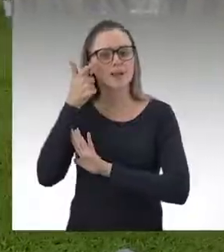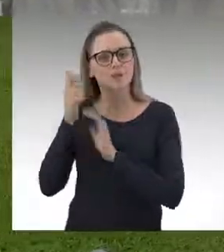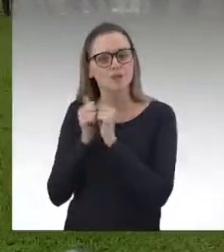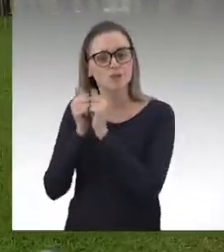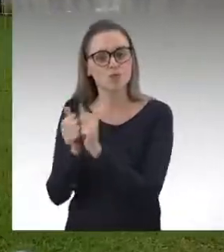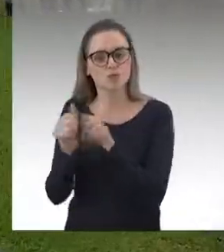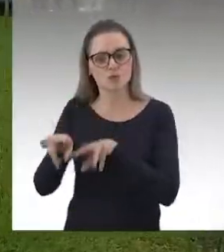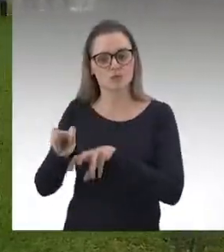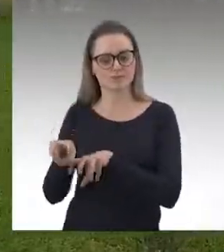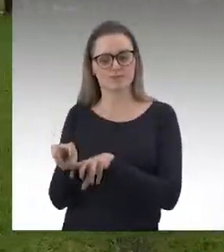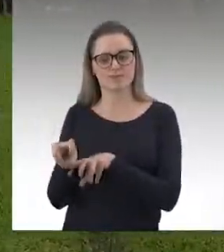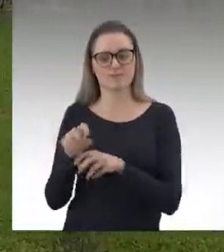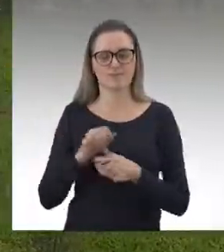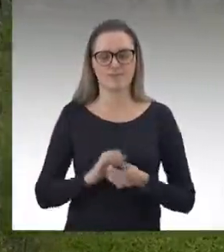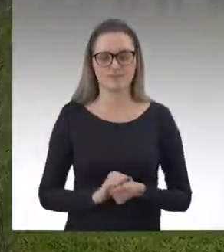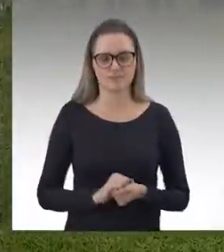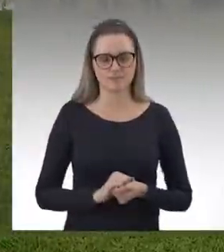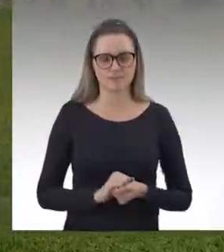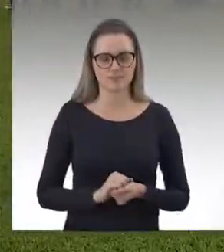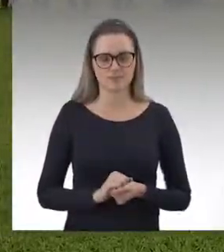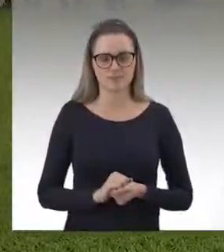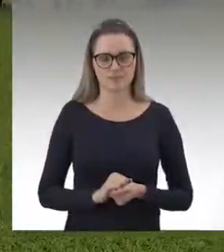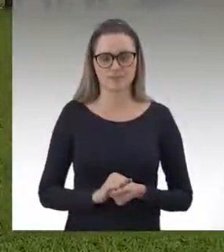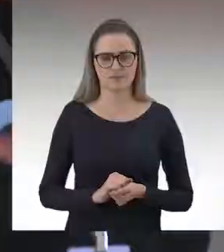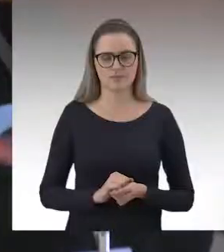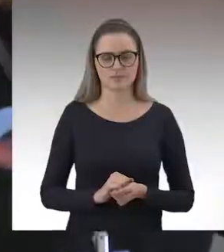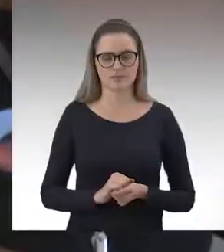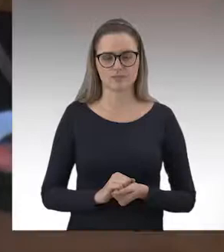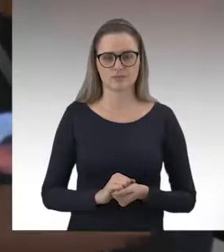ao campo, ao meio rural.